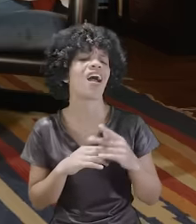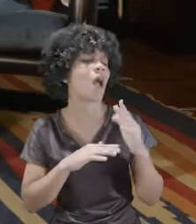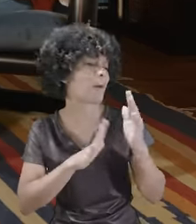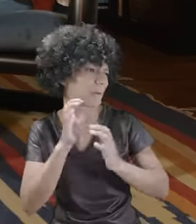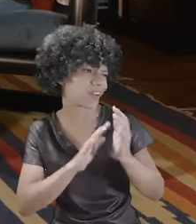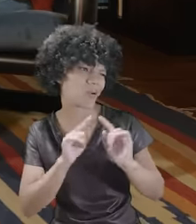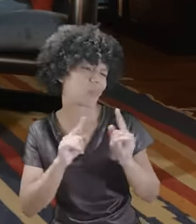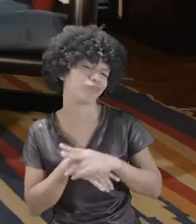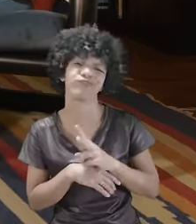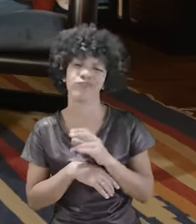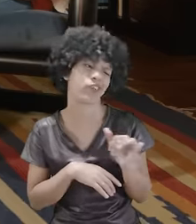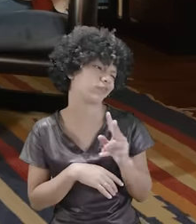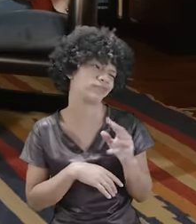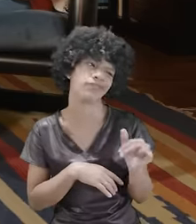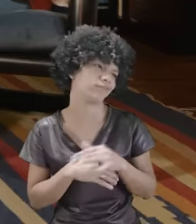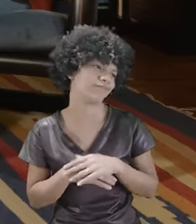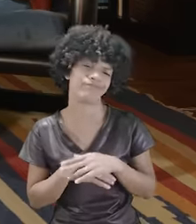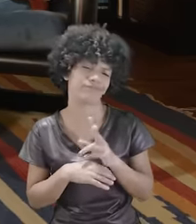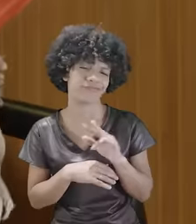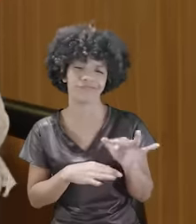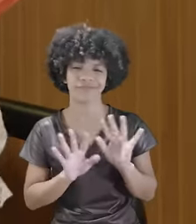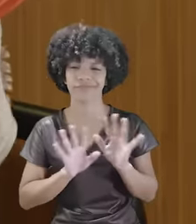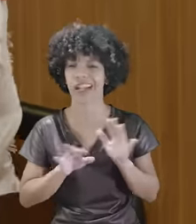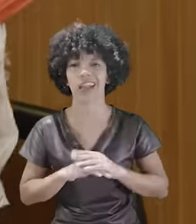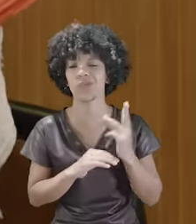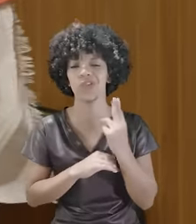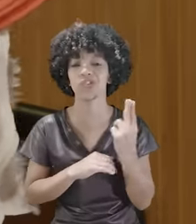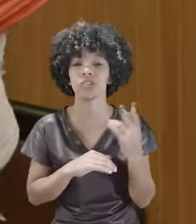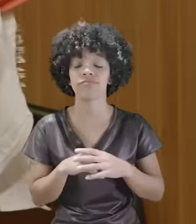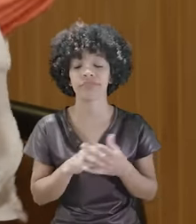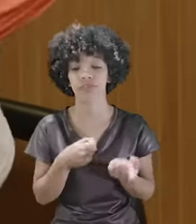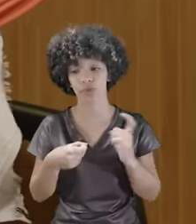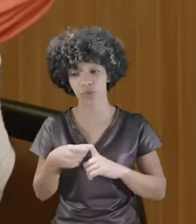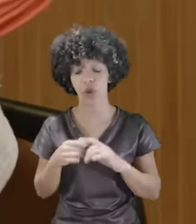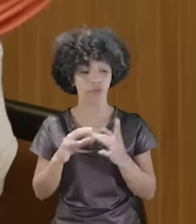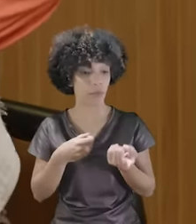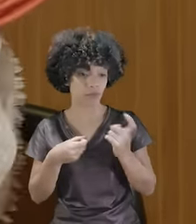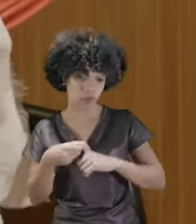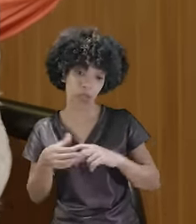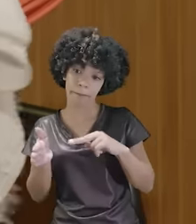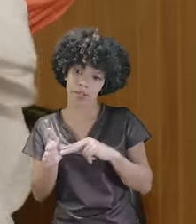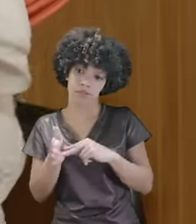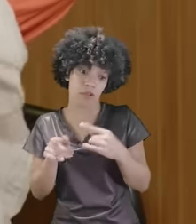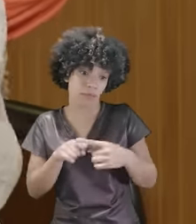não ele não vai não vem em qualquer jeito não vem a gente volta ou e falei para ele não vamos voltar para Síria Porque aqui